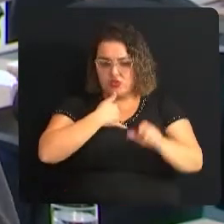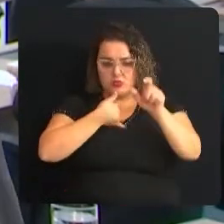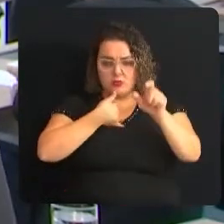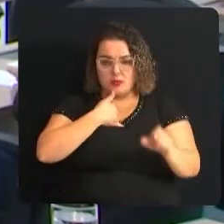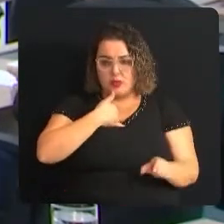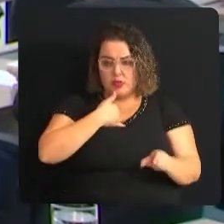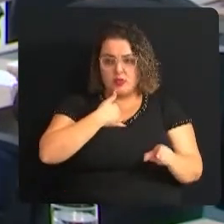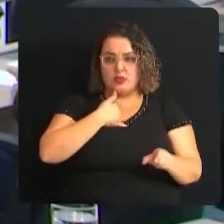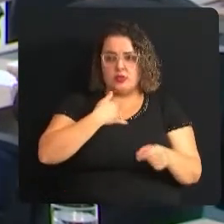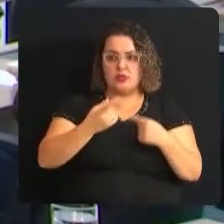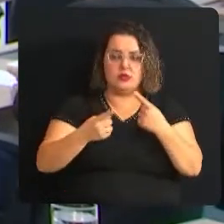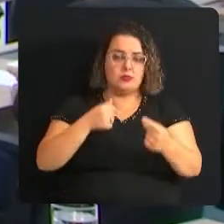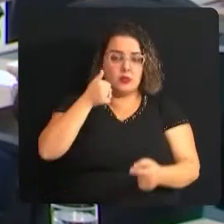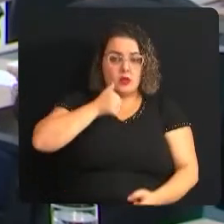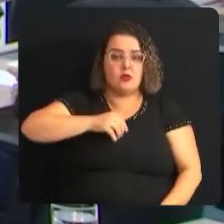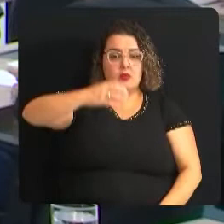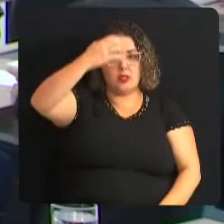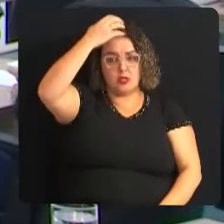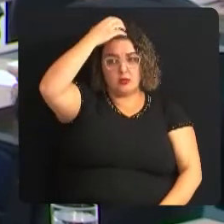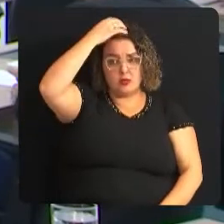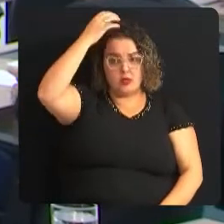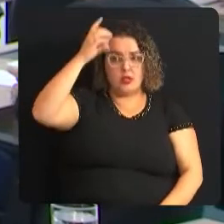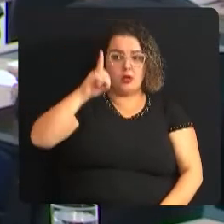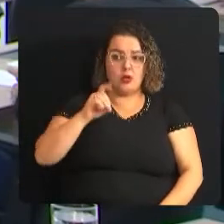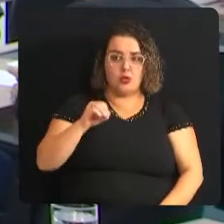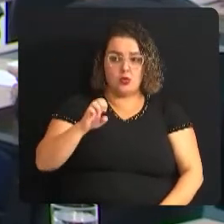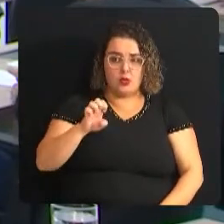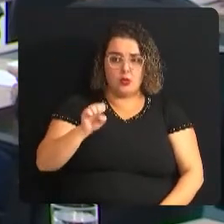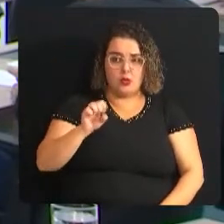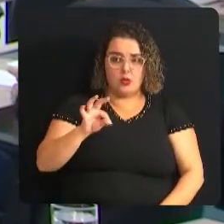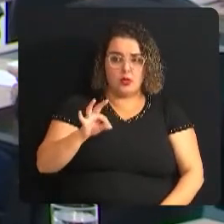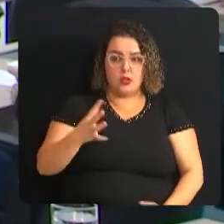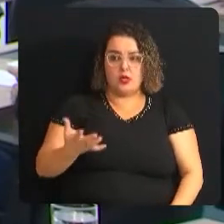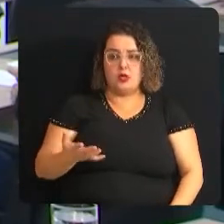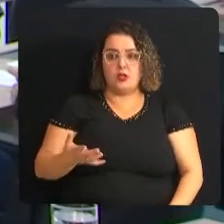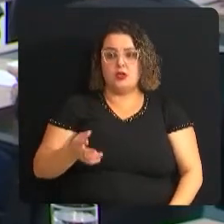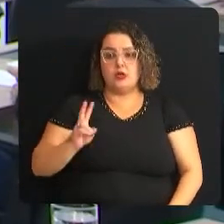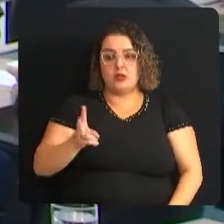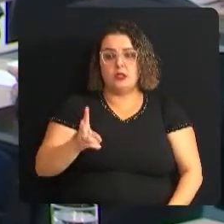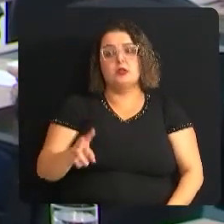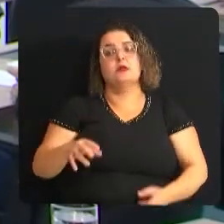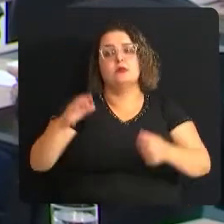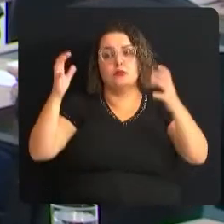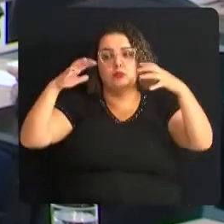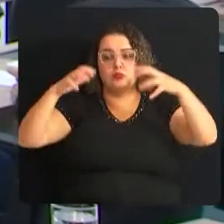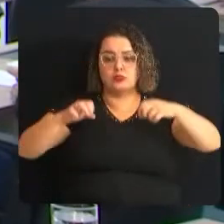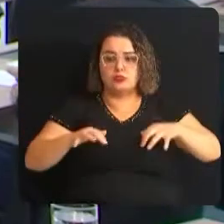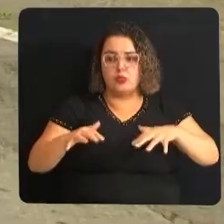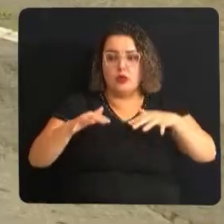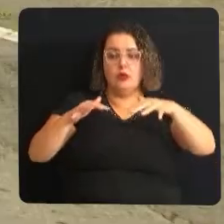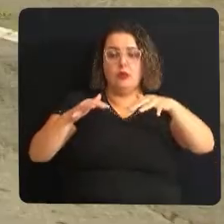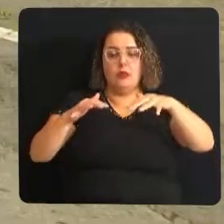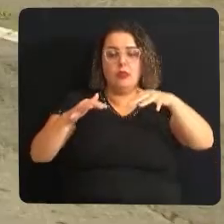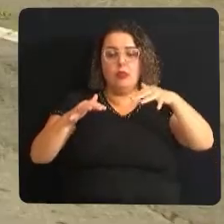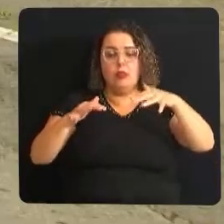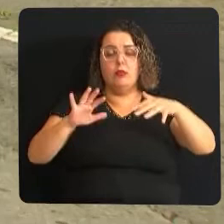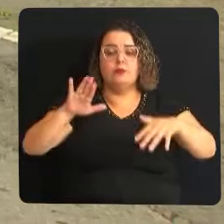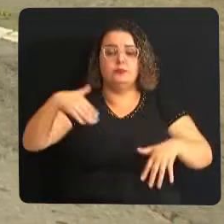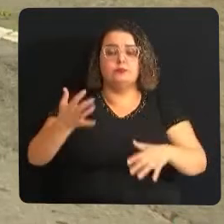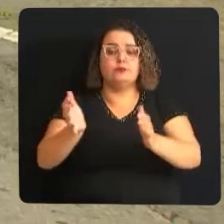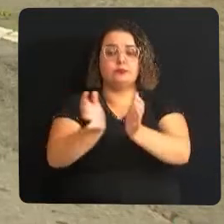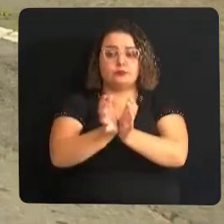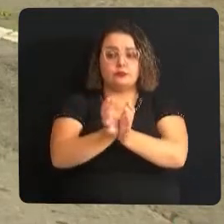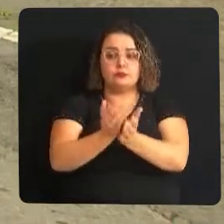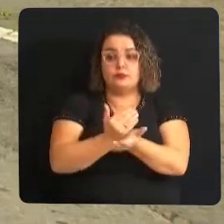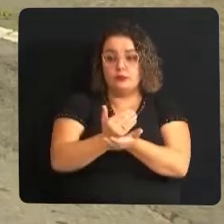pessoa na Avenida Princesa do Oeste, que é um local frequente de alagamentos. Então, mesmo quando a